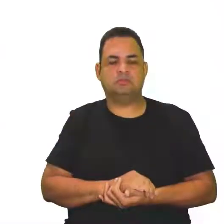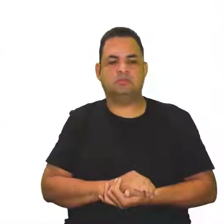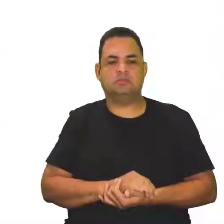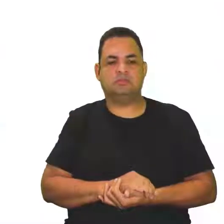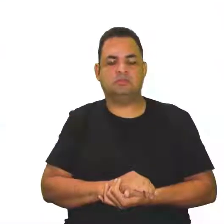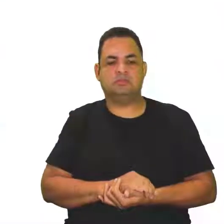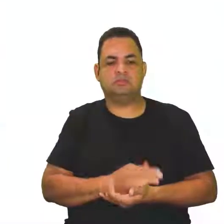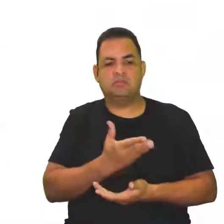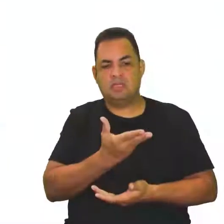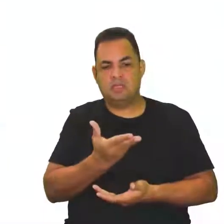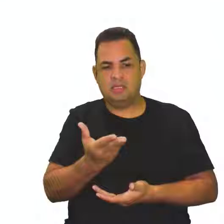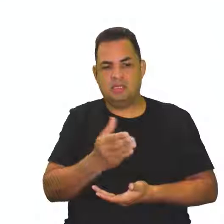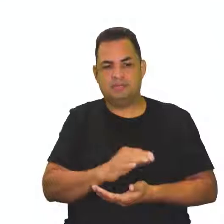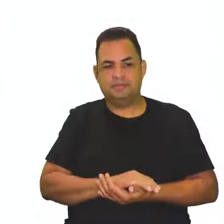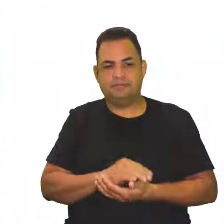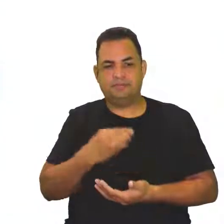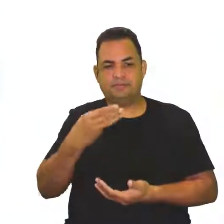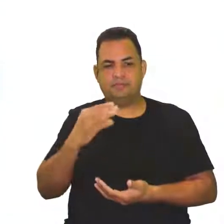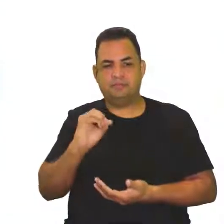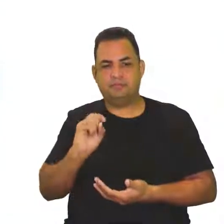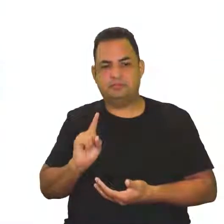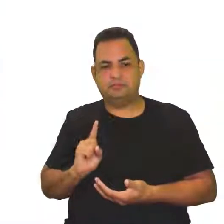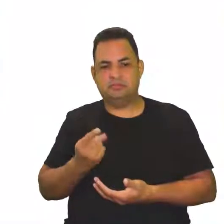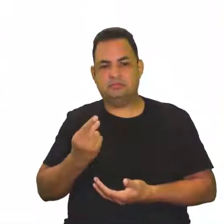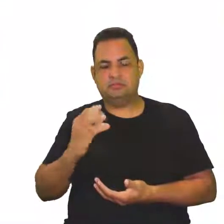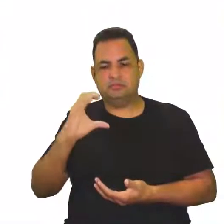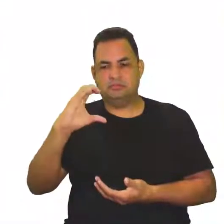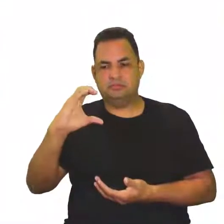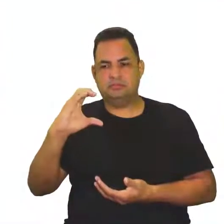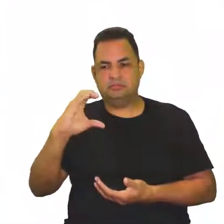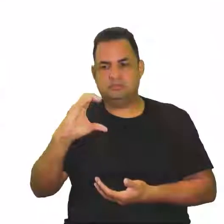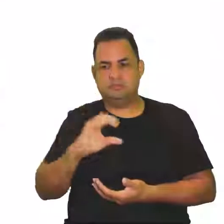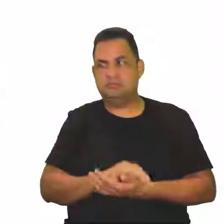caso aqui, 30 mil graus Celsius.